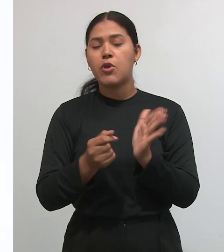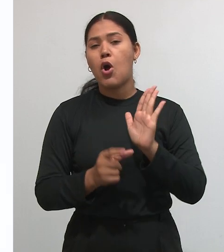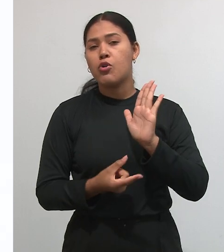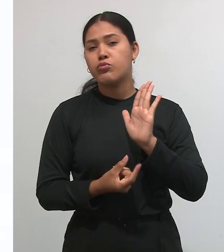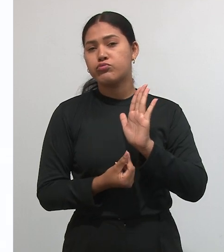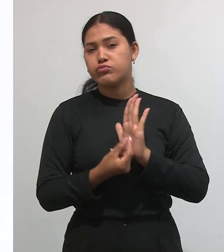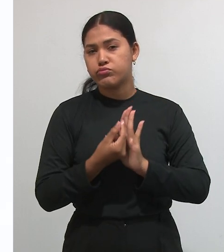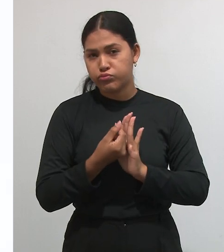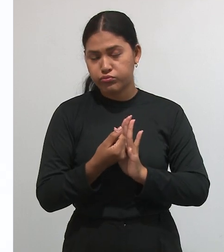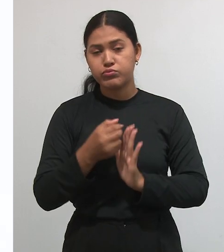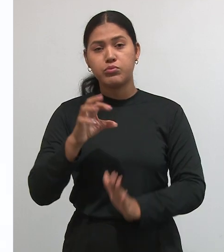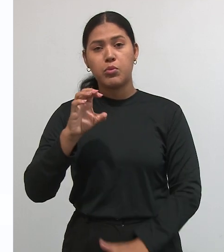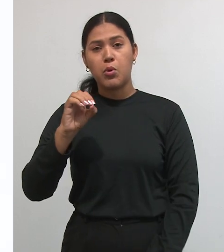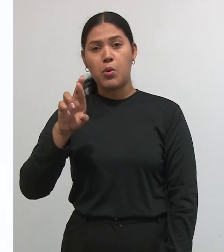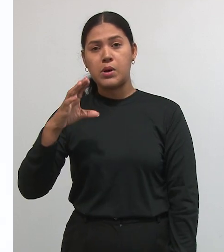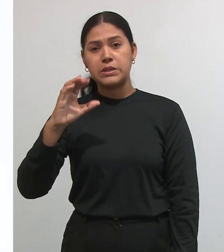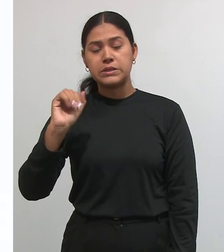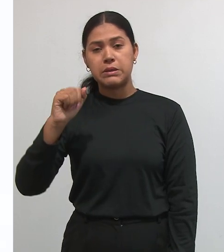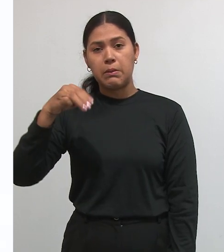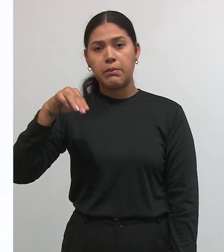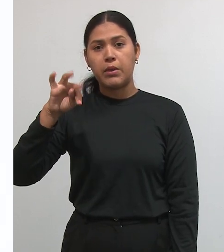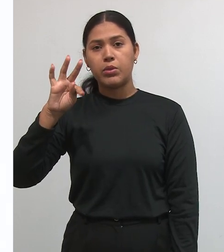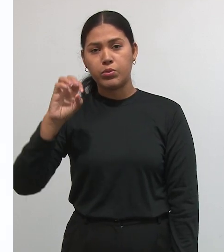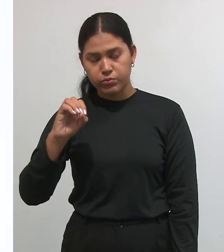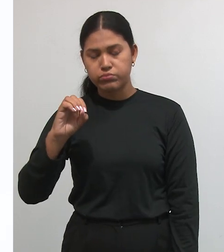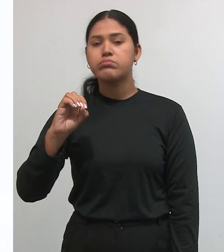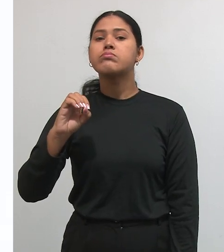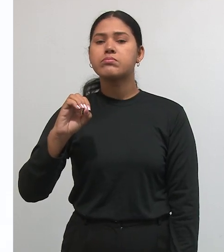muito pouco, assim, se for pensar